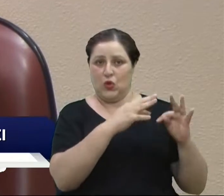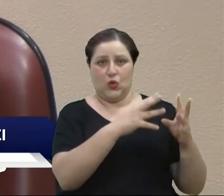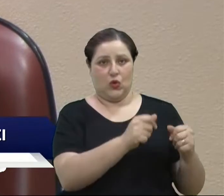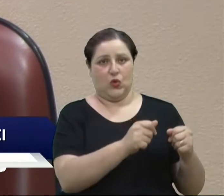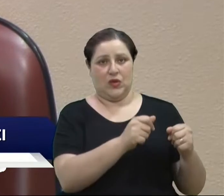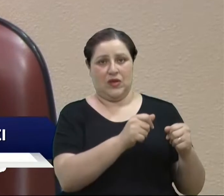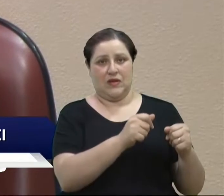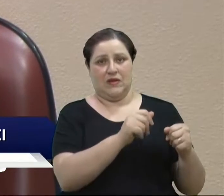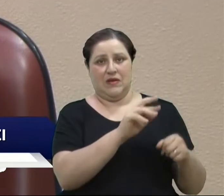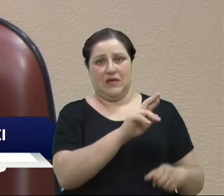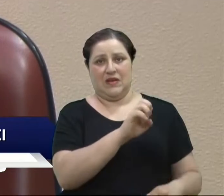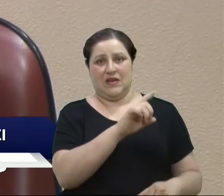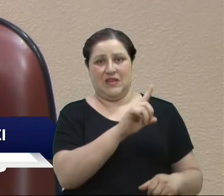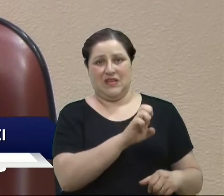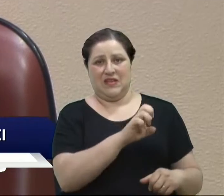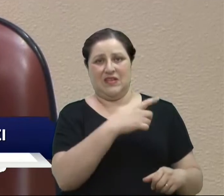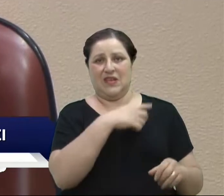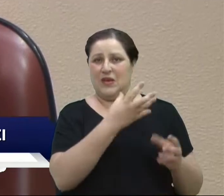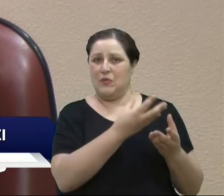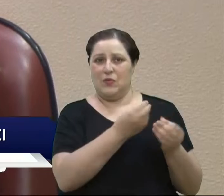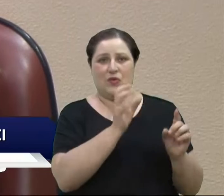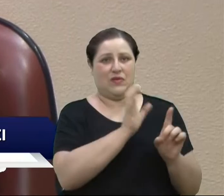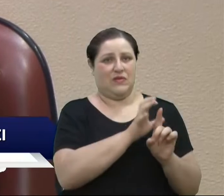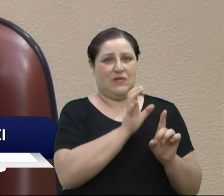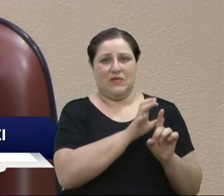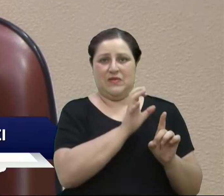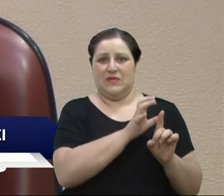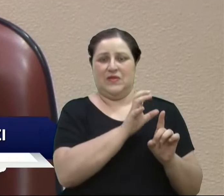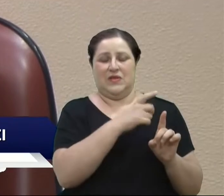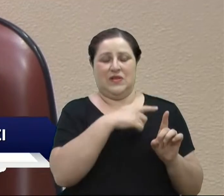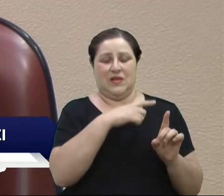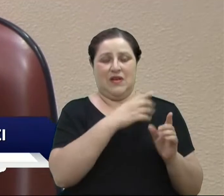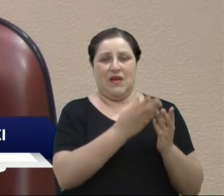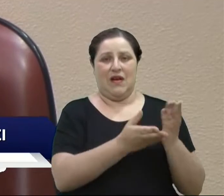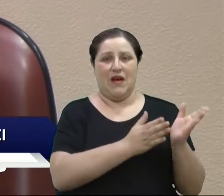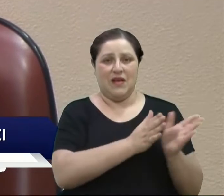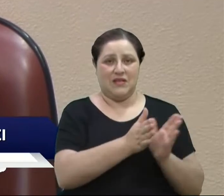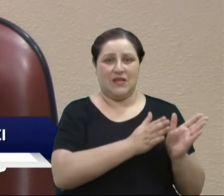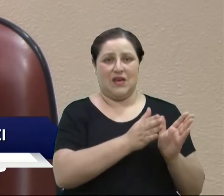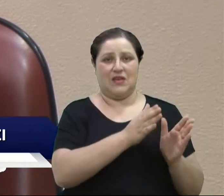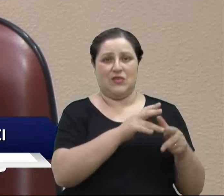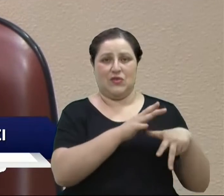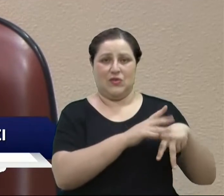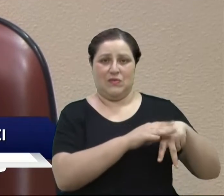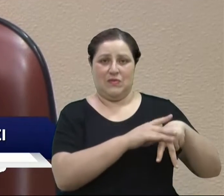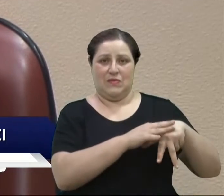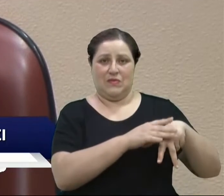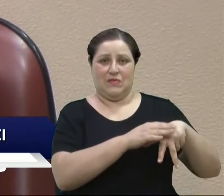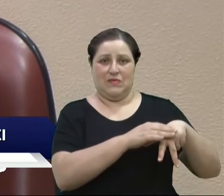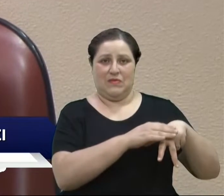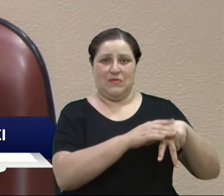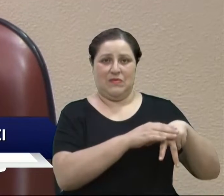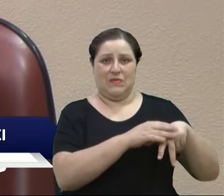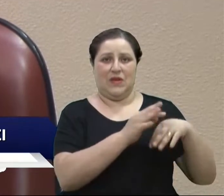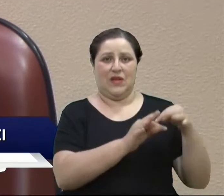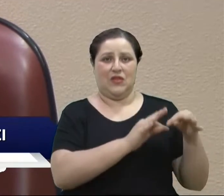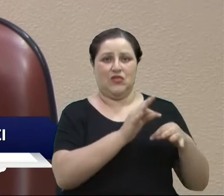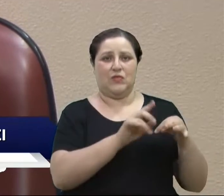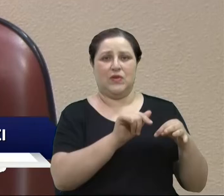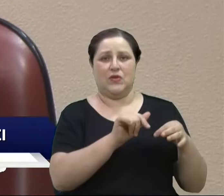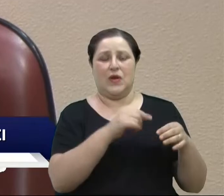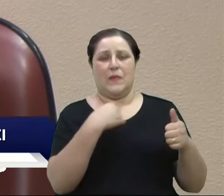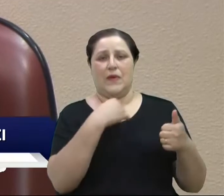impactam fortemente no acesso desses pacientes à atenção. E essa falta é de clínico geral,